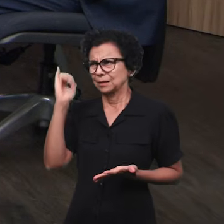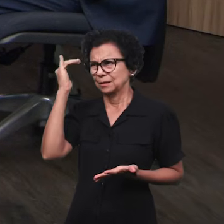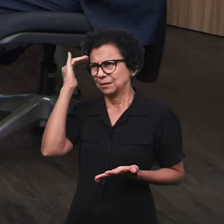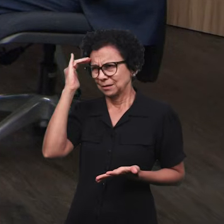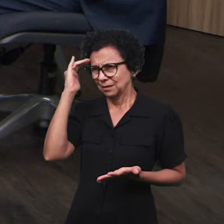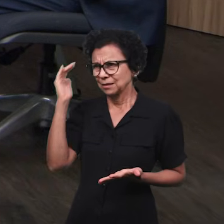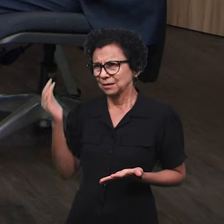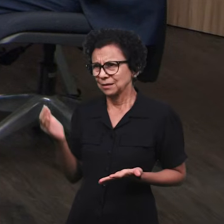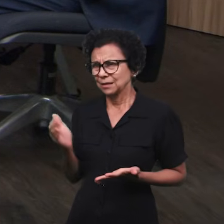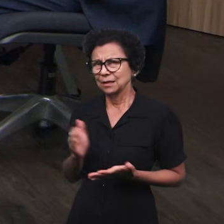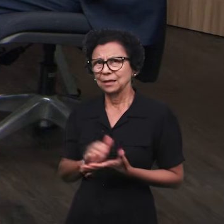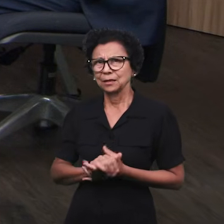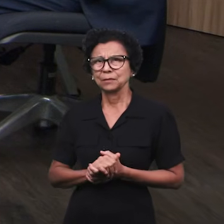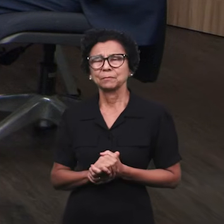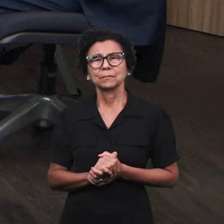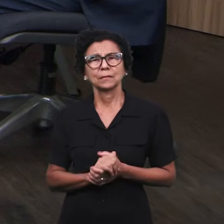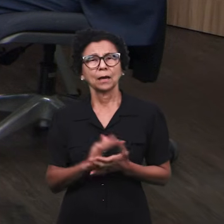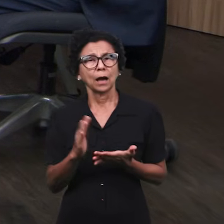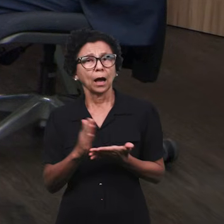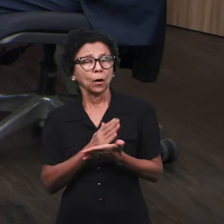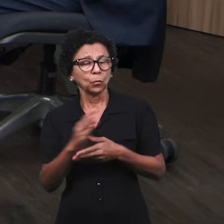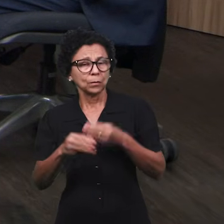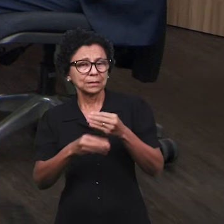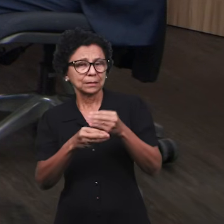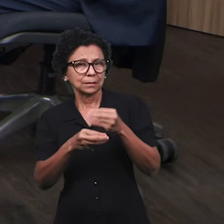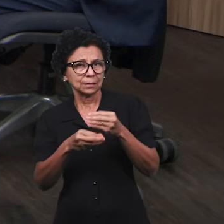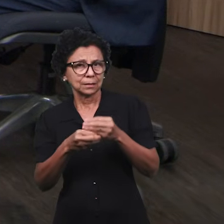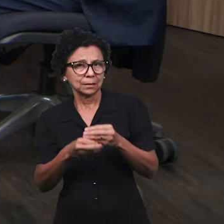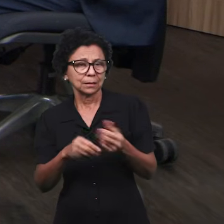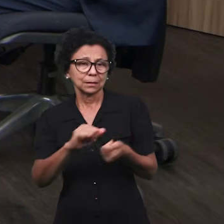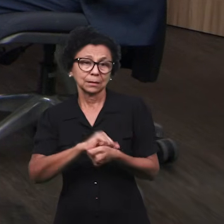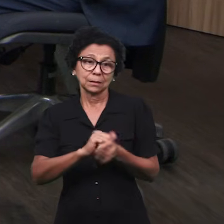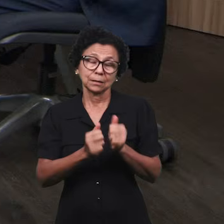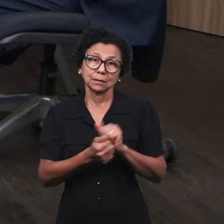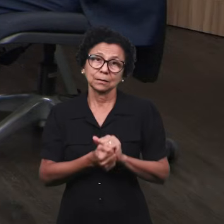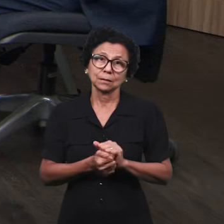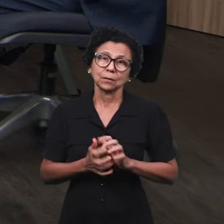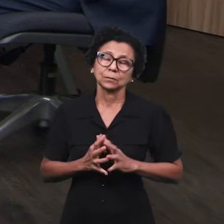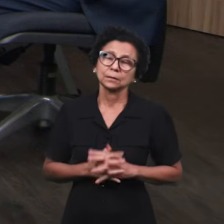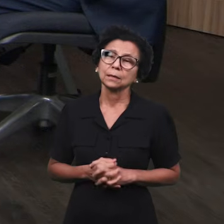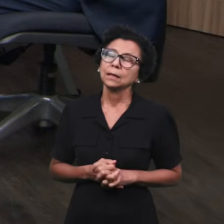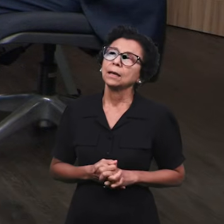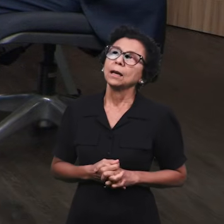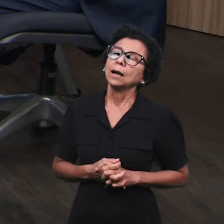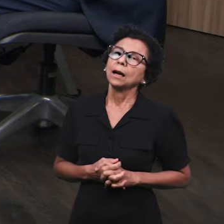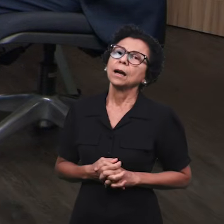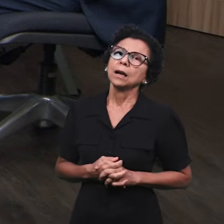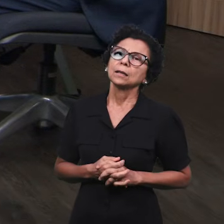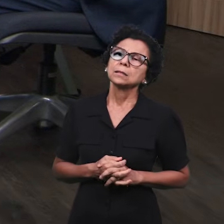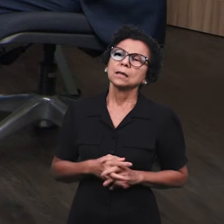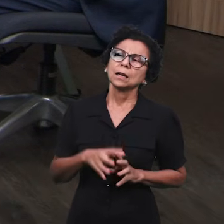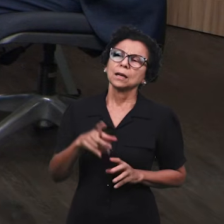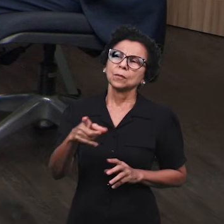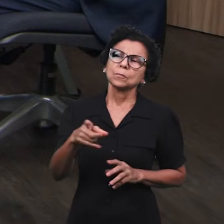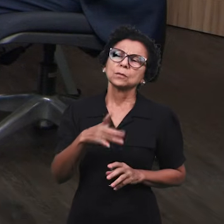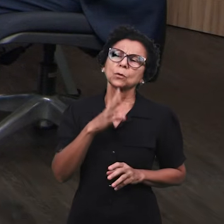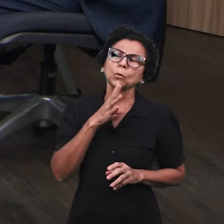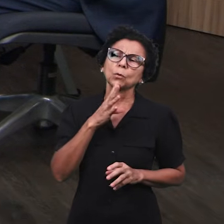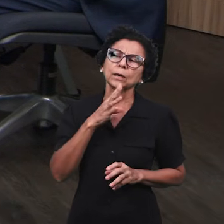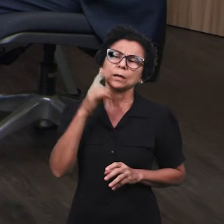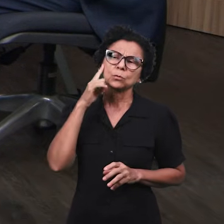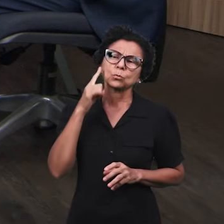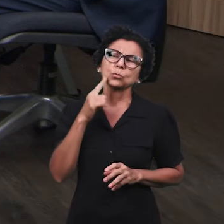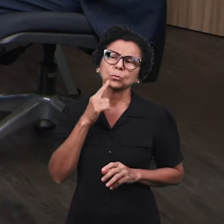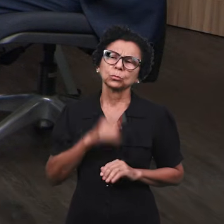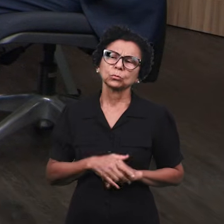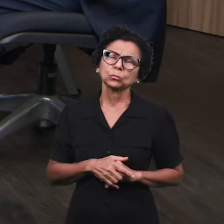que fazer sim as adaptações. E muito depende também do meu público-alvo. Eu sei que aquele surdo ele já é da igreja, ele já tem o conhecimento,